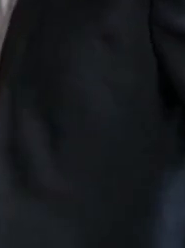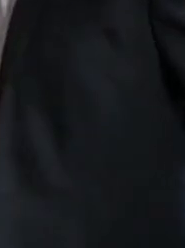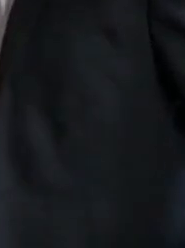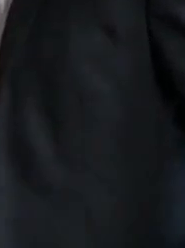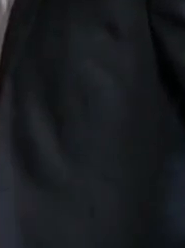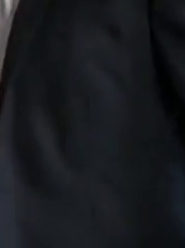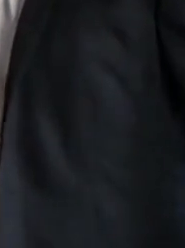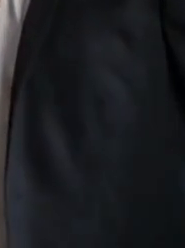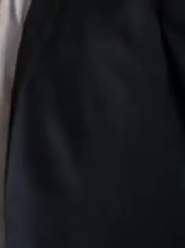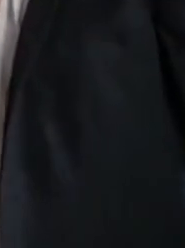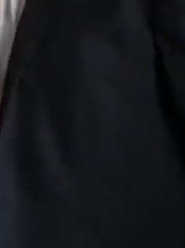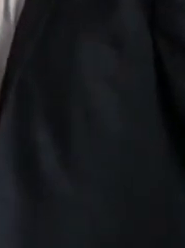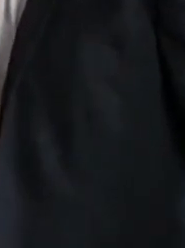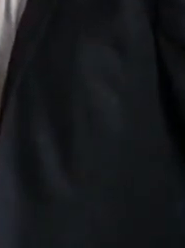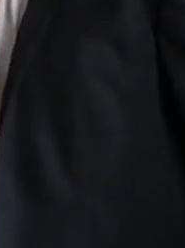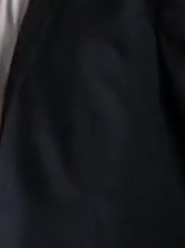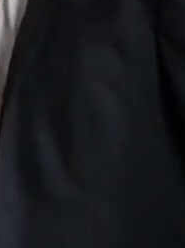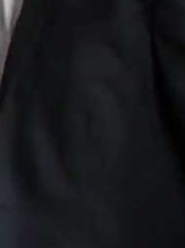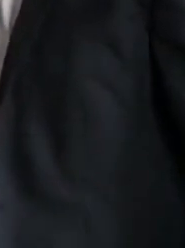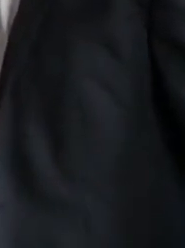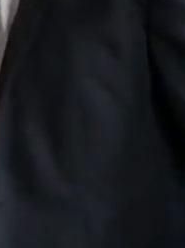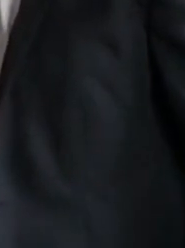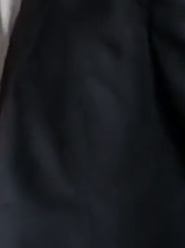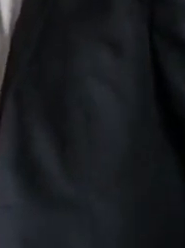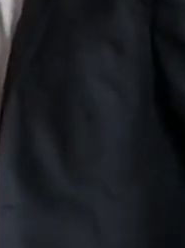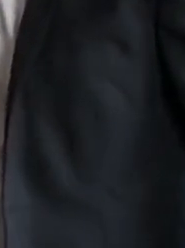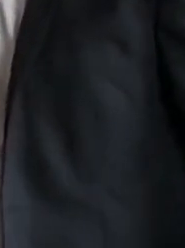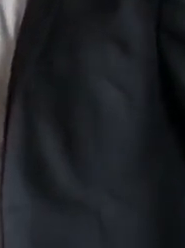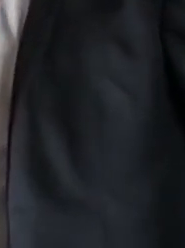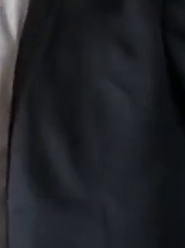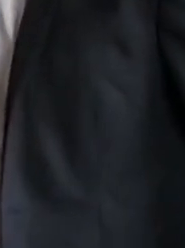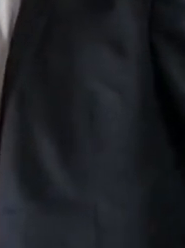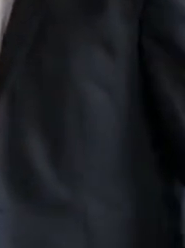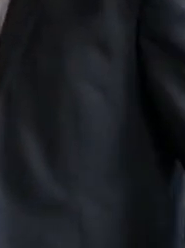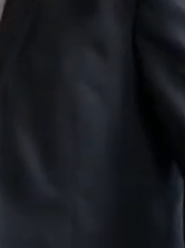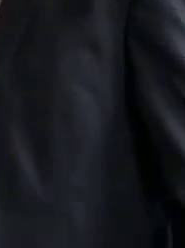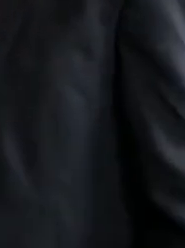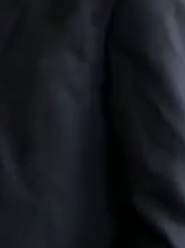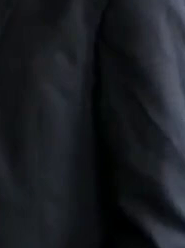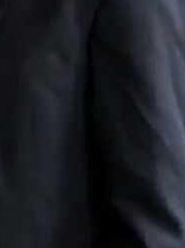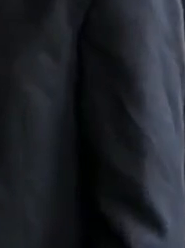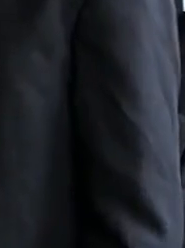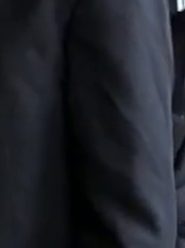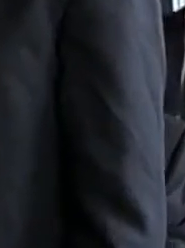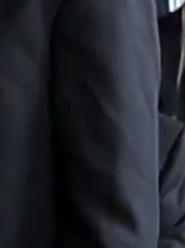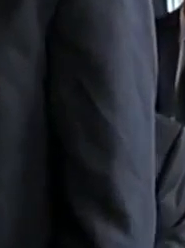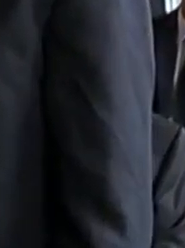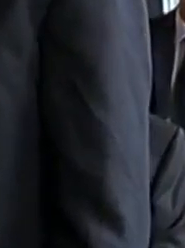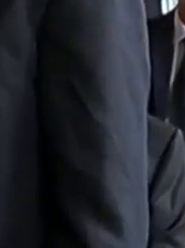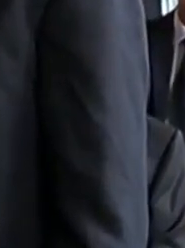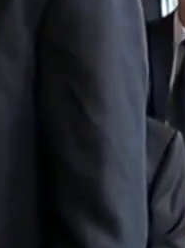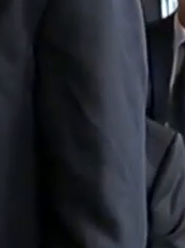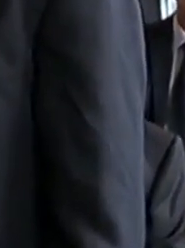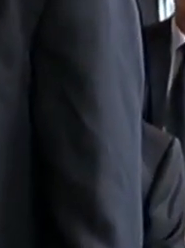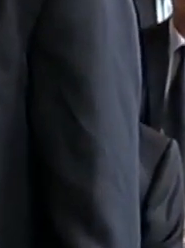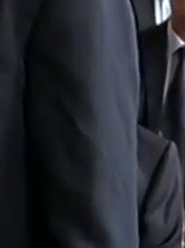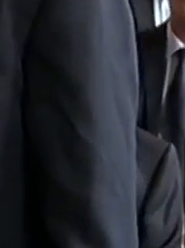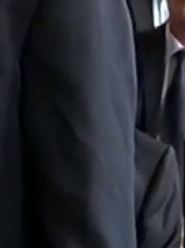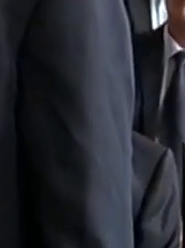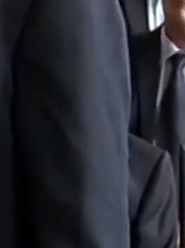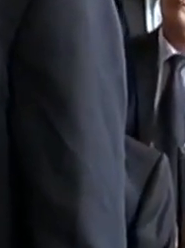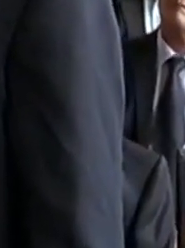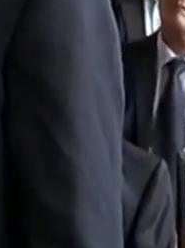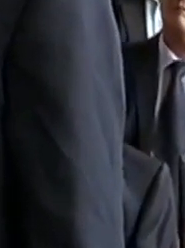da Câmara de Varzelândia, norte do estado, né? É, presidente da Câmara de Varzelândia, depois de Montes Claros, norte. O que o senhor está esperando